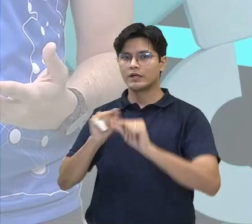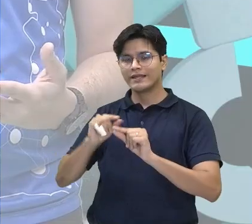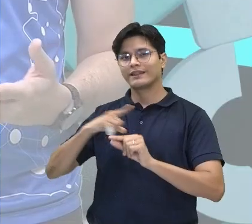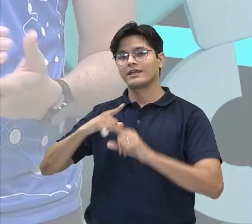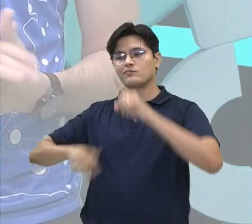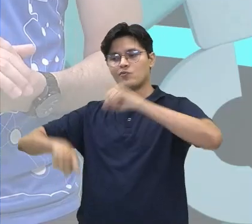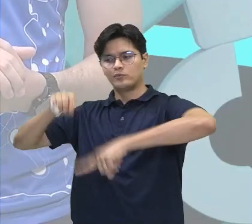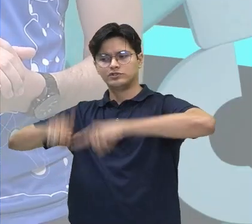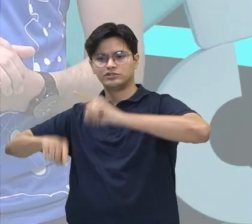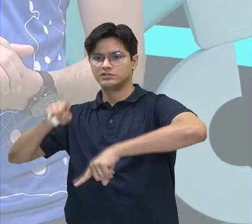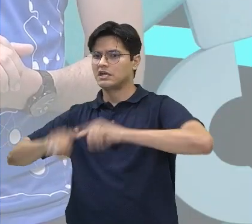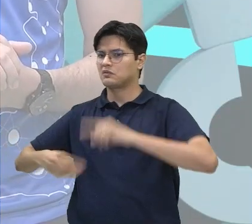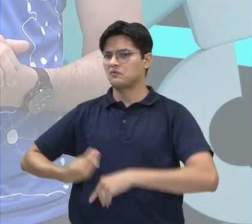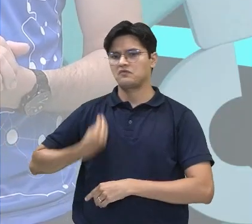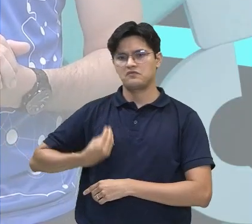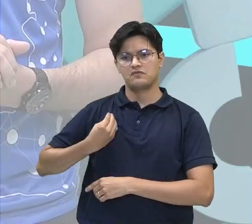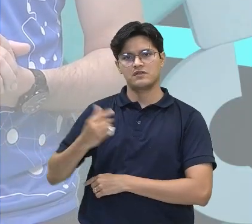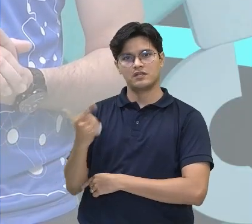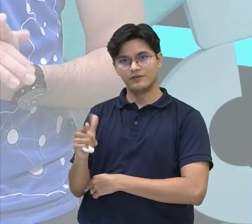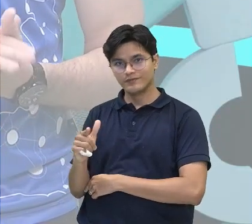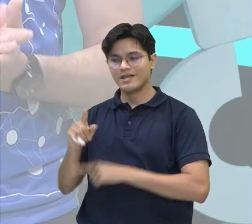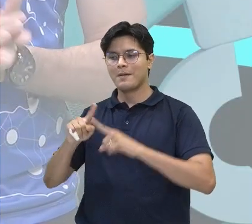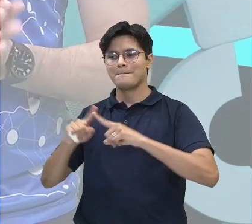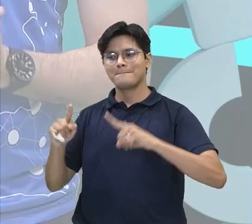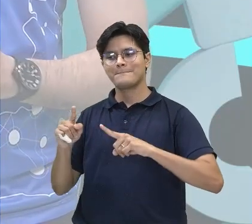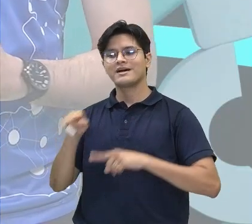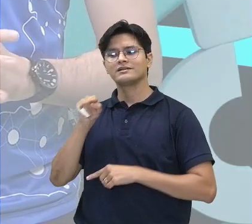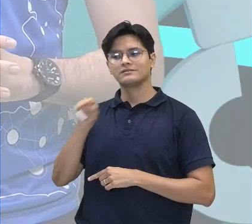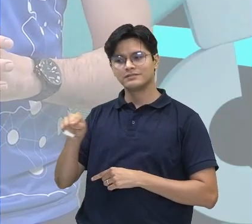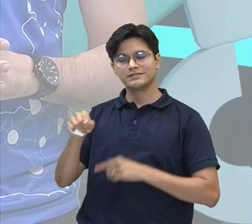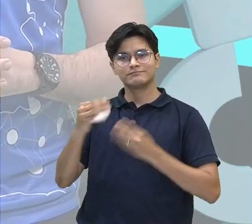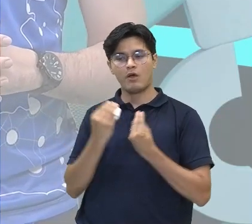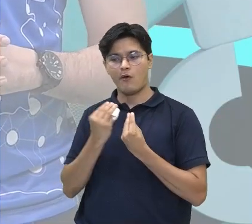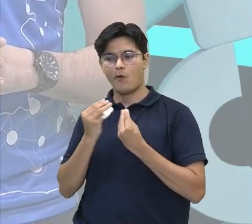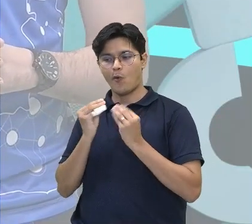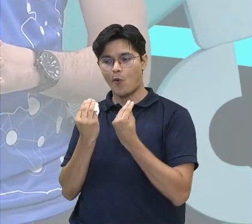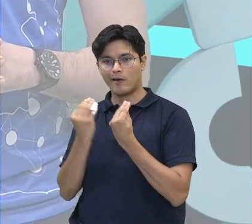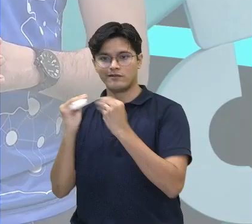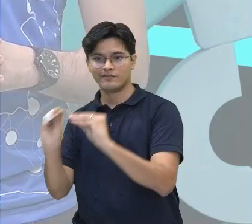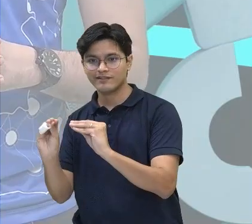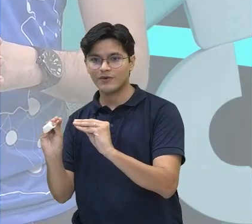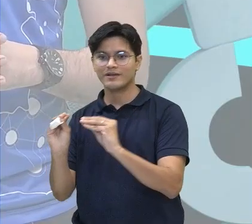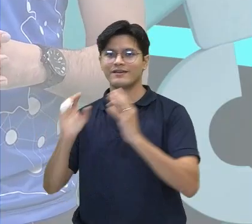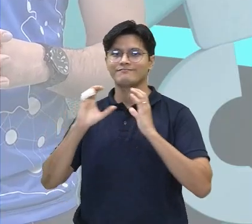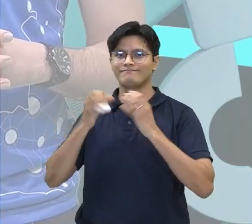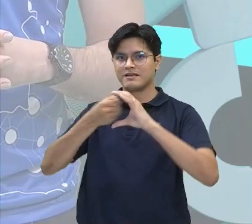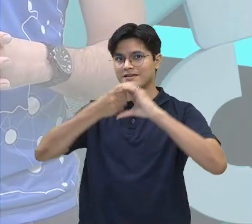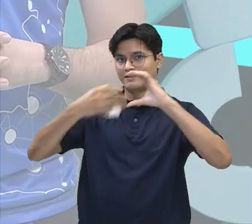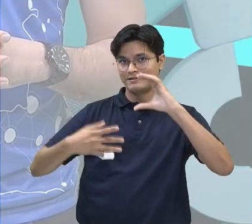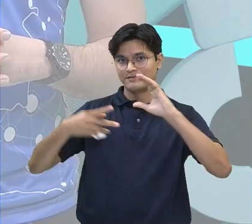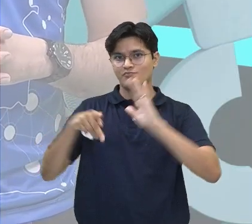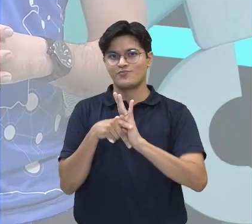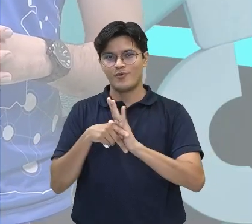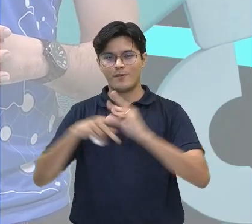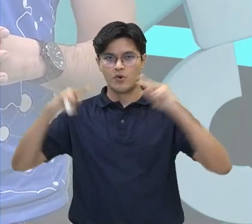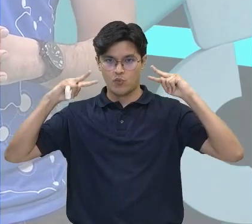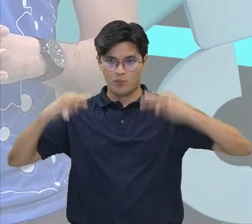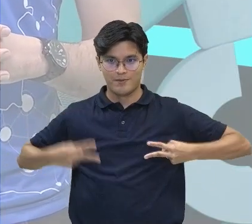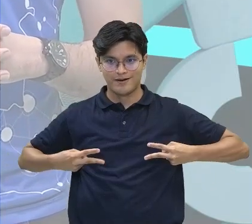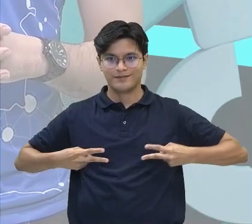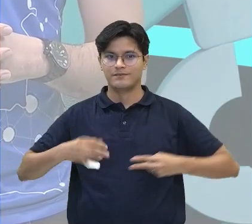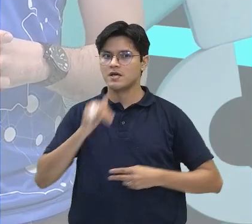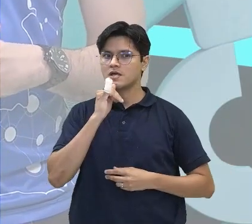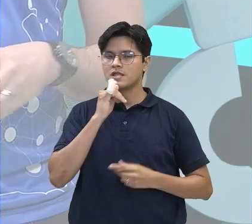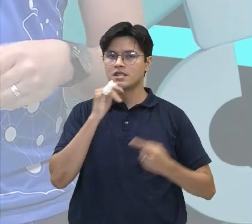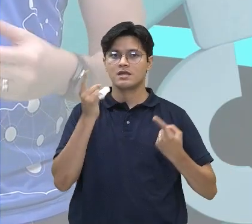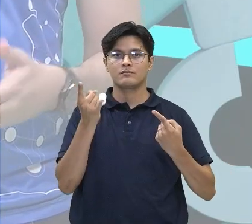precisam aparecer como se fossem sentimentos humanos. E o primeiro deles, observem comigo, é o orgulho. Então, a agulha e a